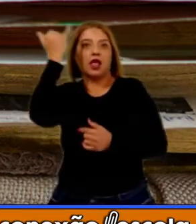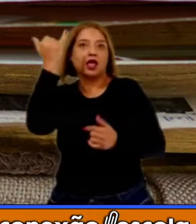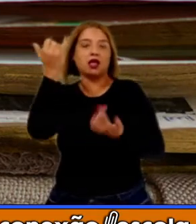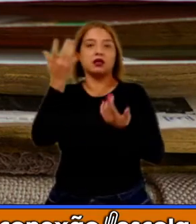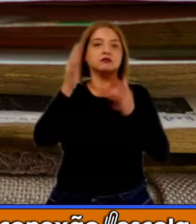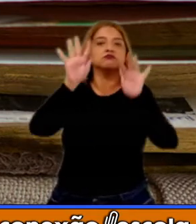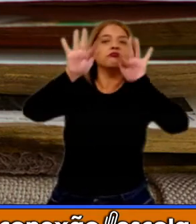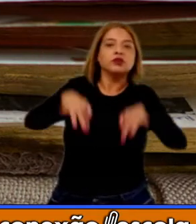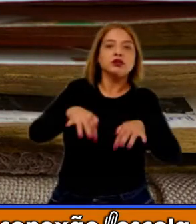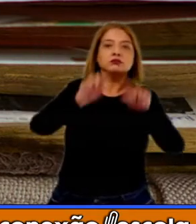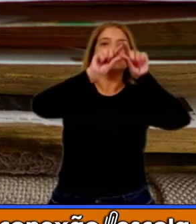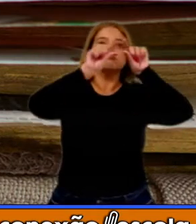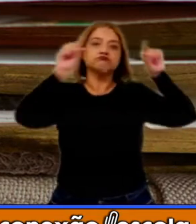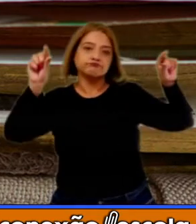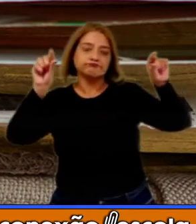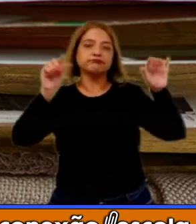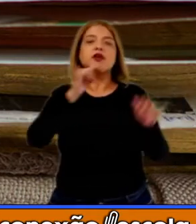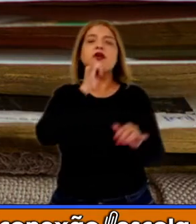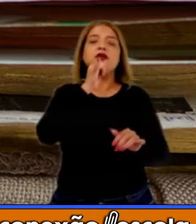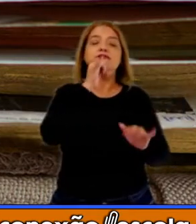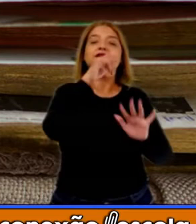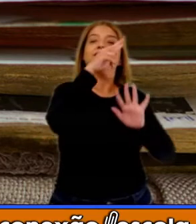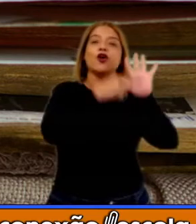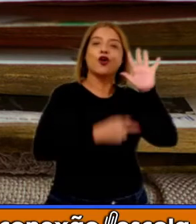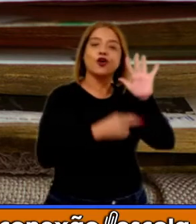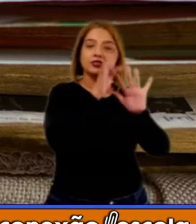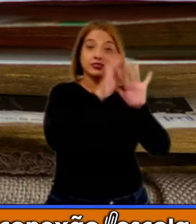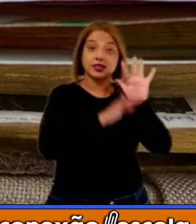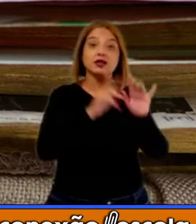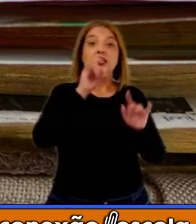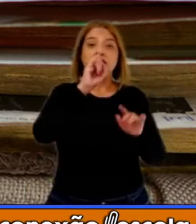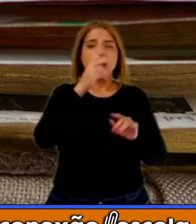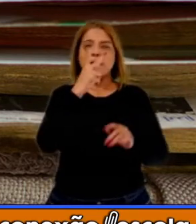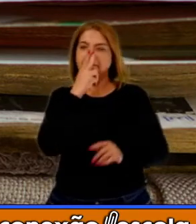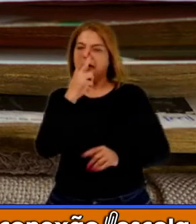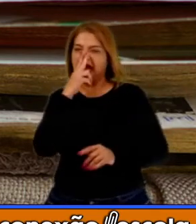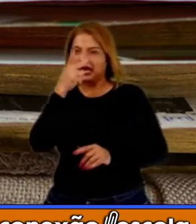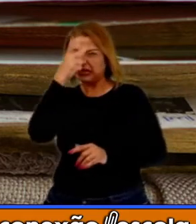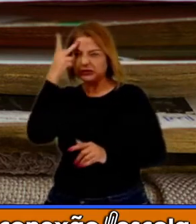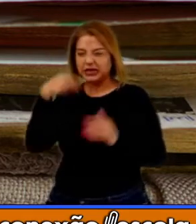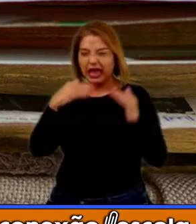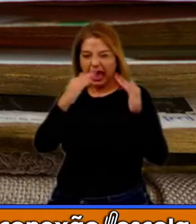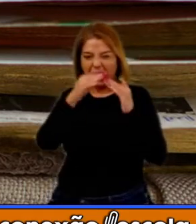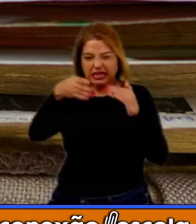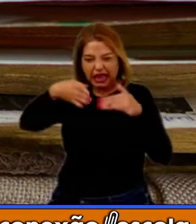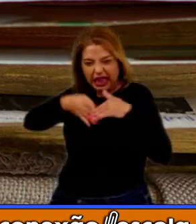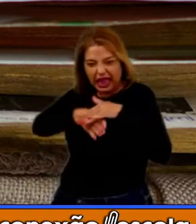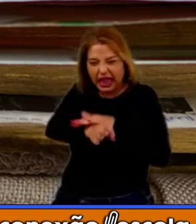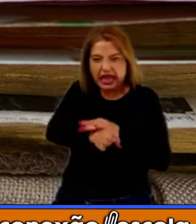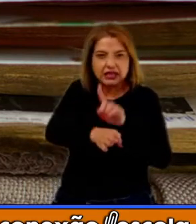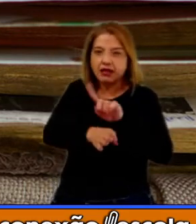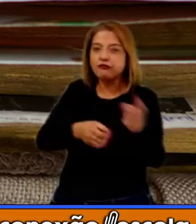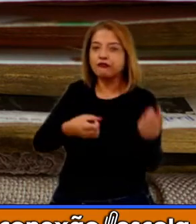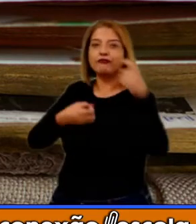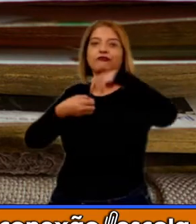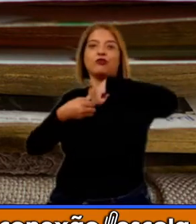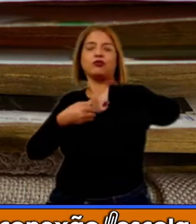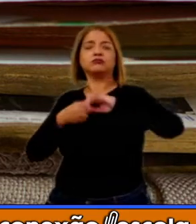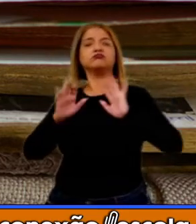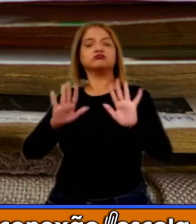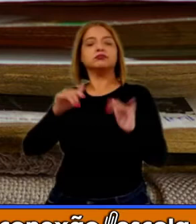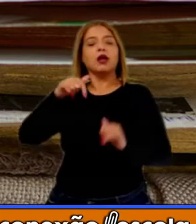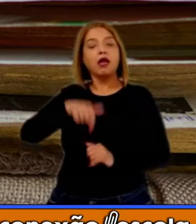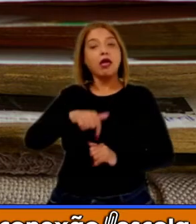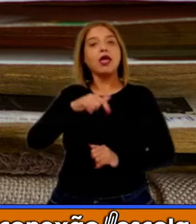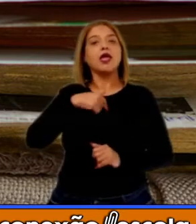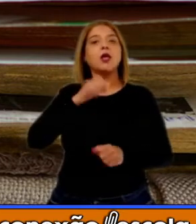no texto. Parece que nesta casa, quem entra não sai. O jabuti está ali fazendo